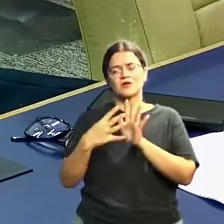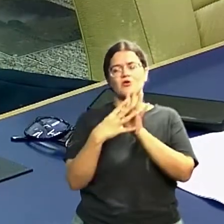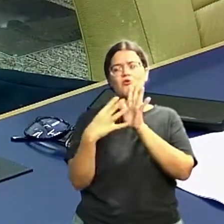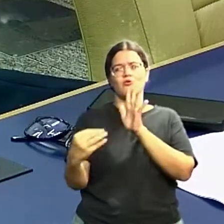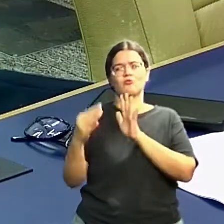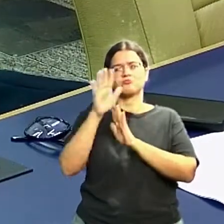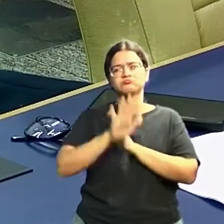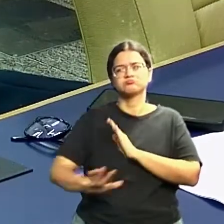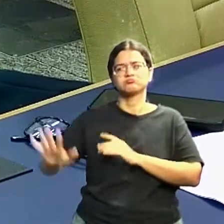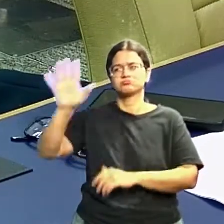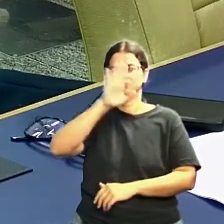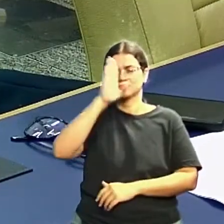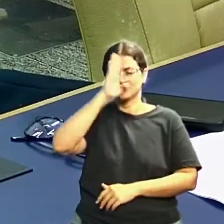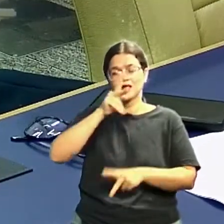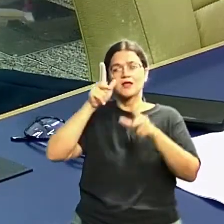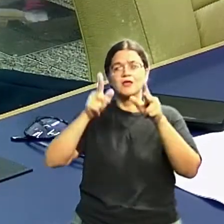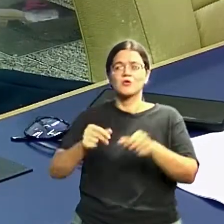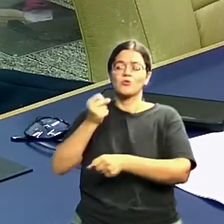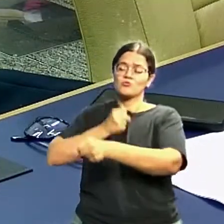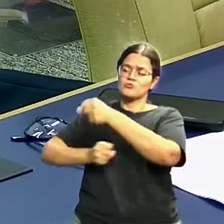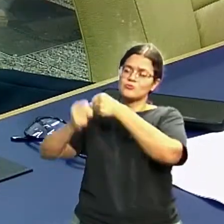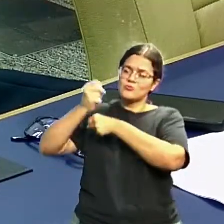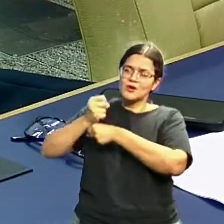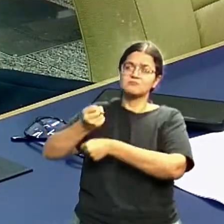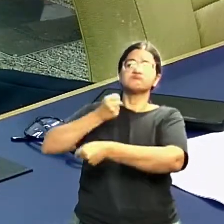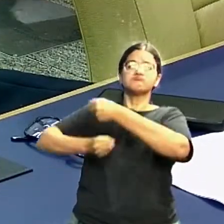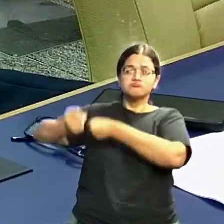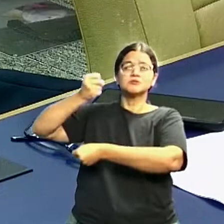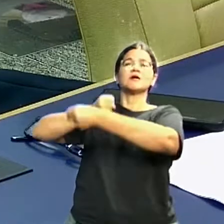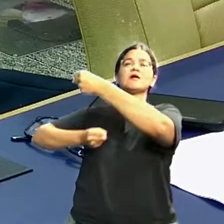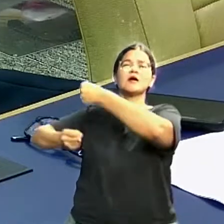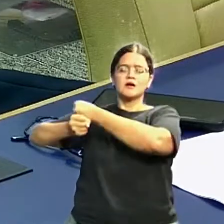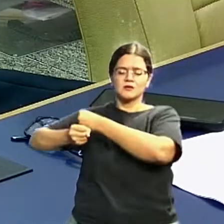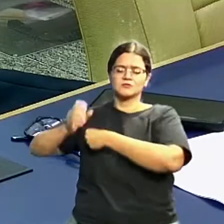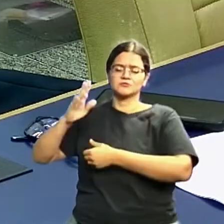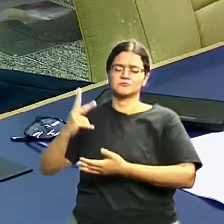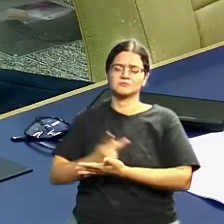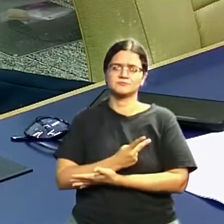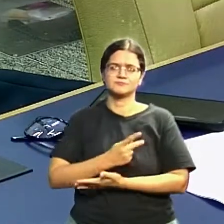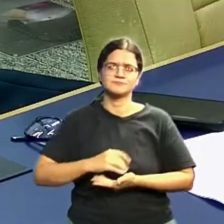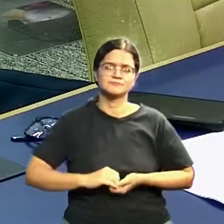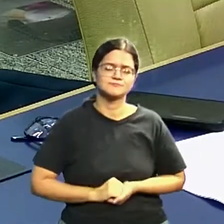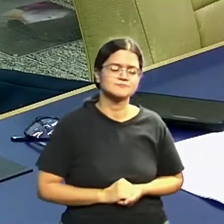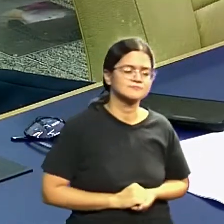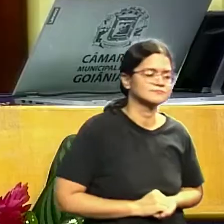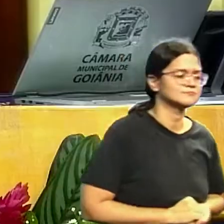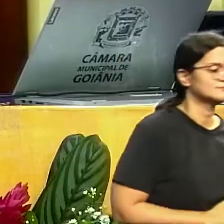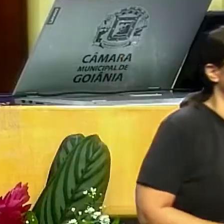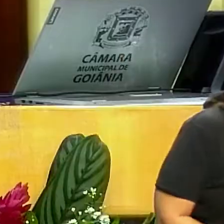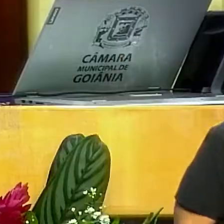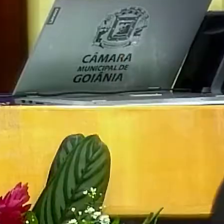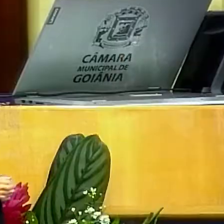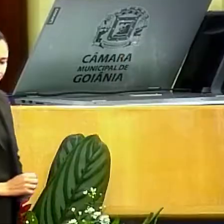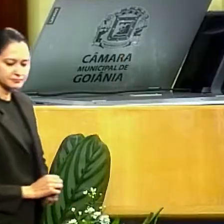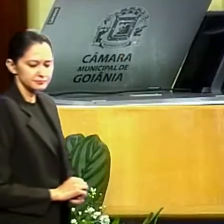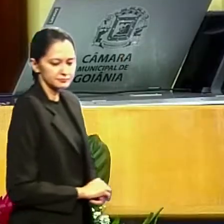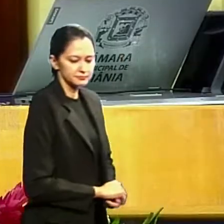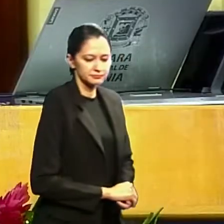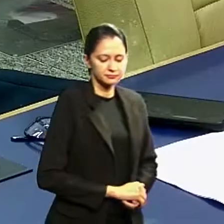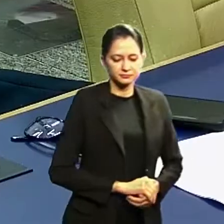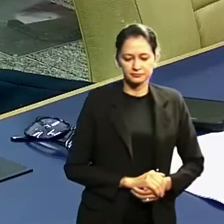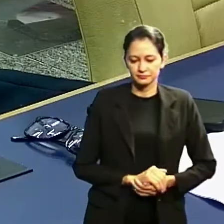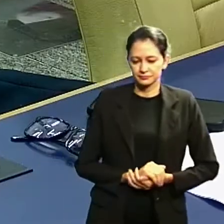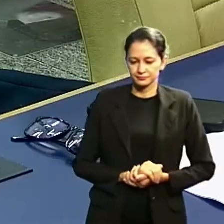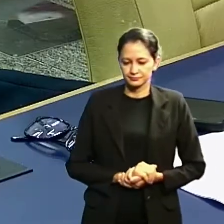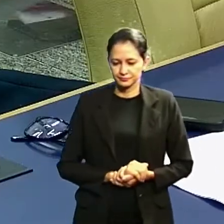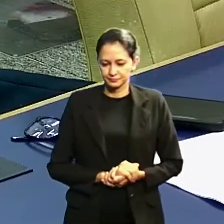foi o ano passado e retrasado. Continua com a palavra o vereador Cleibe